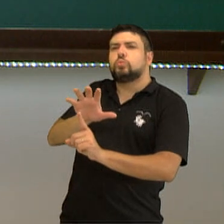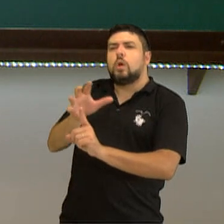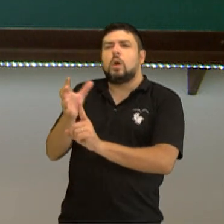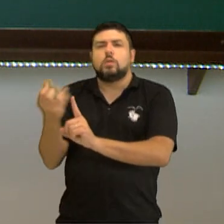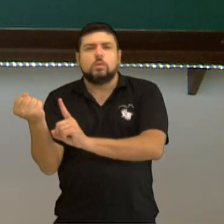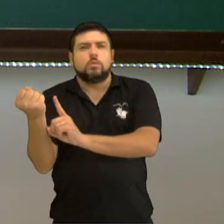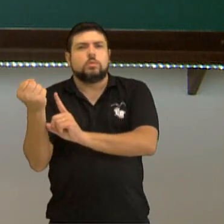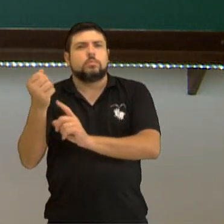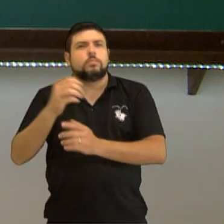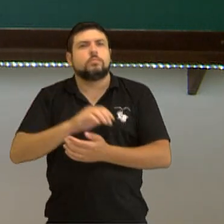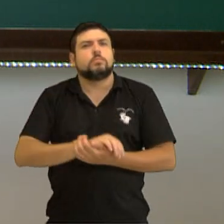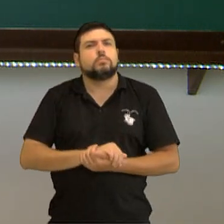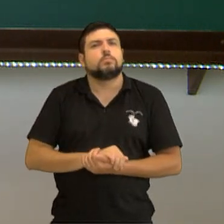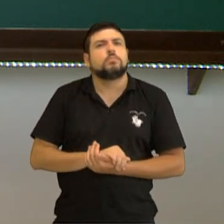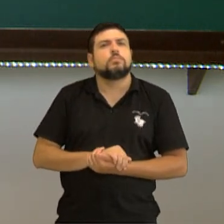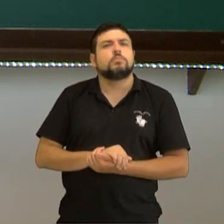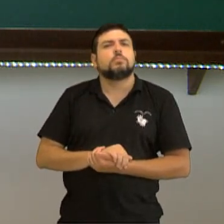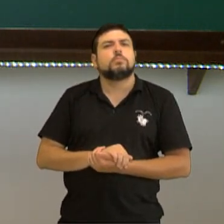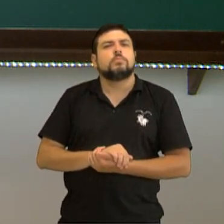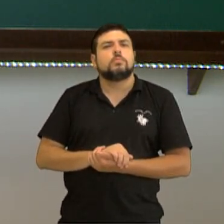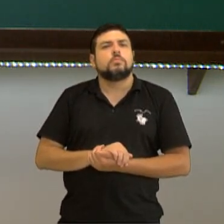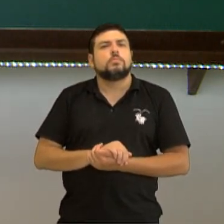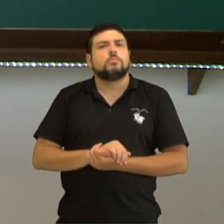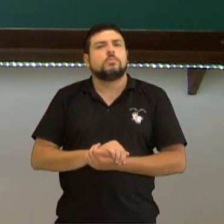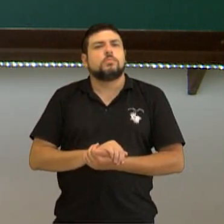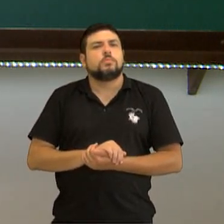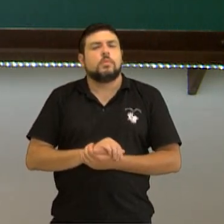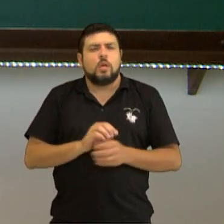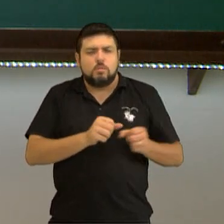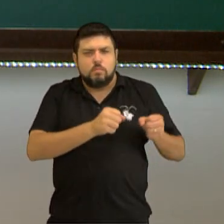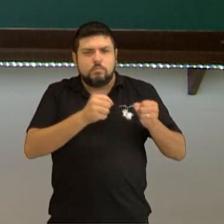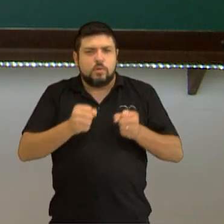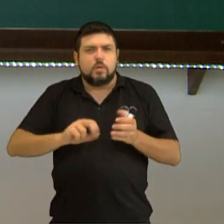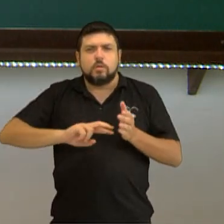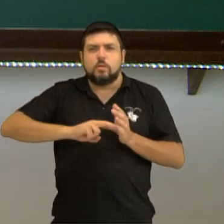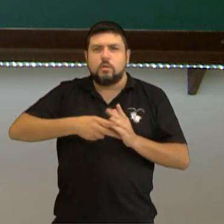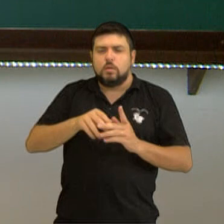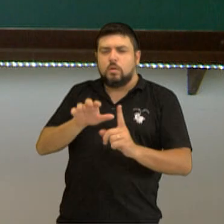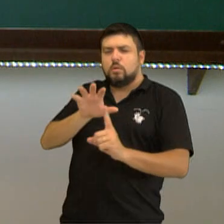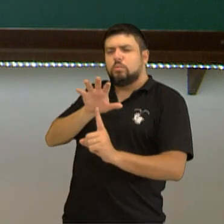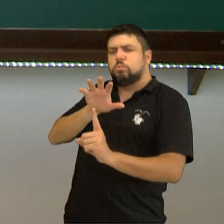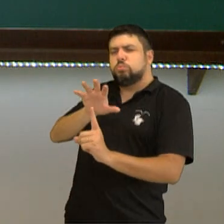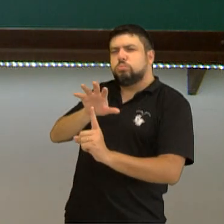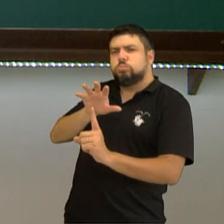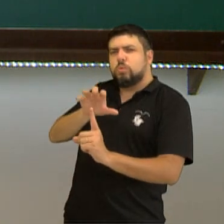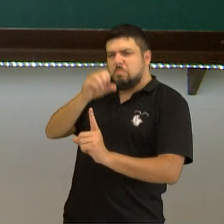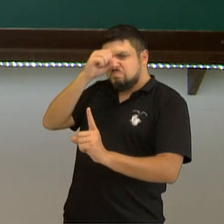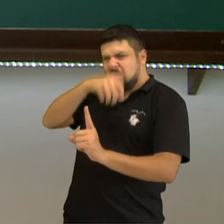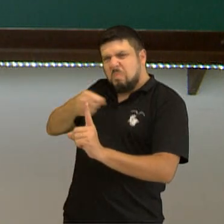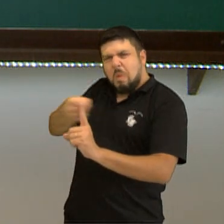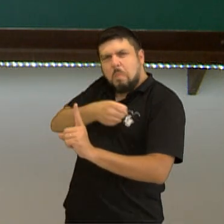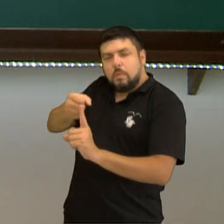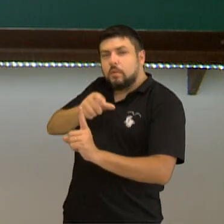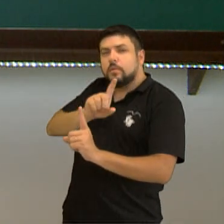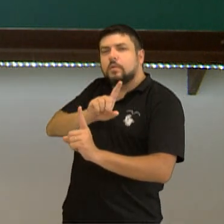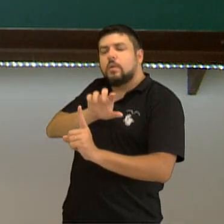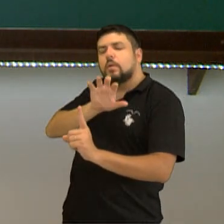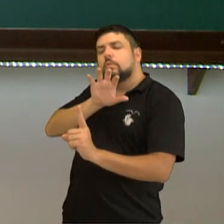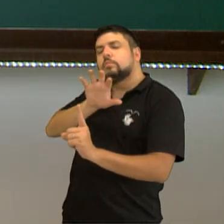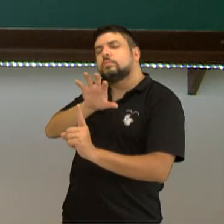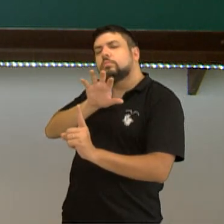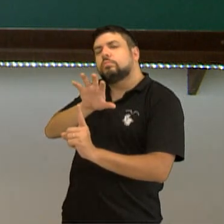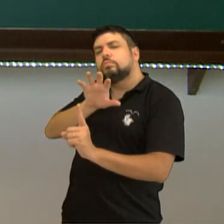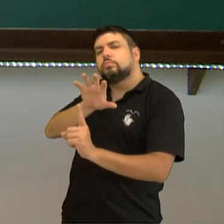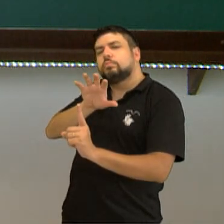é fazer com que o outro faça o que você quer sem o uso da violência real. Né? Vai pensando aí na sua mãe ou no